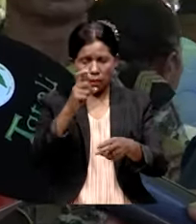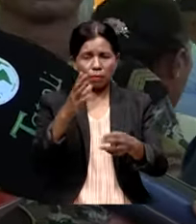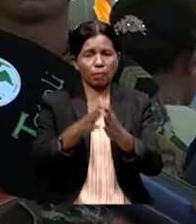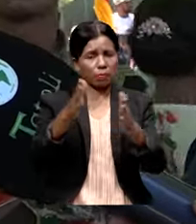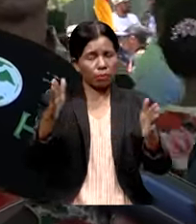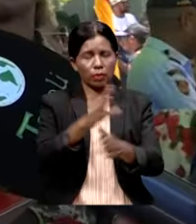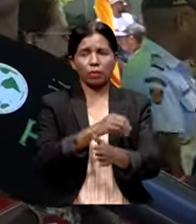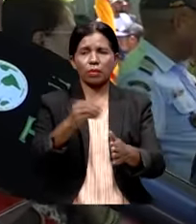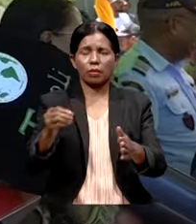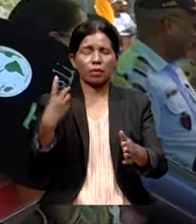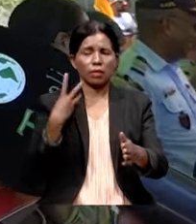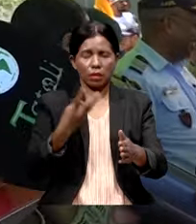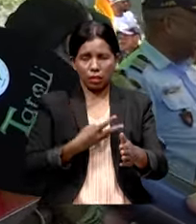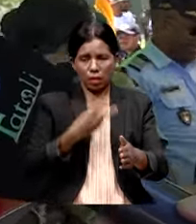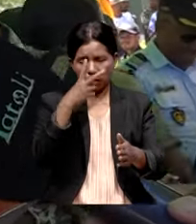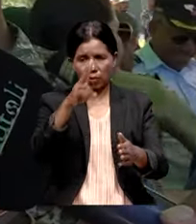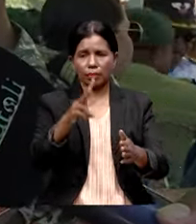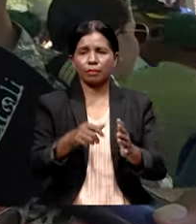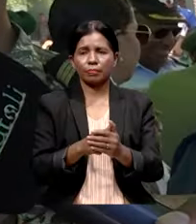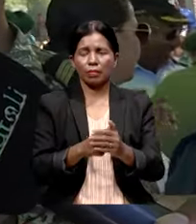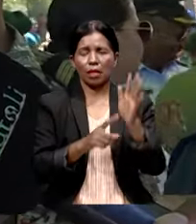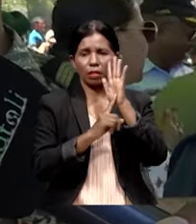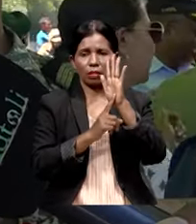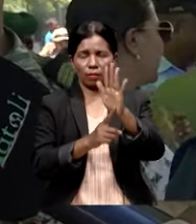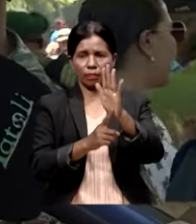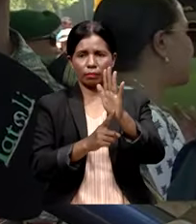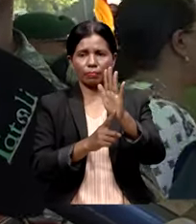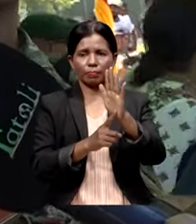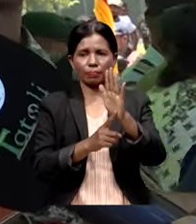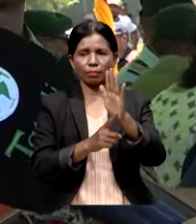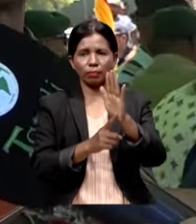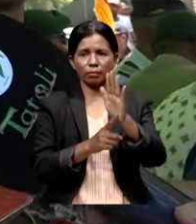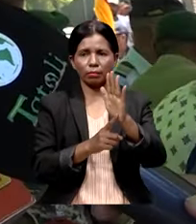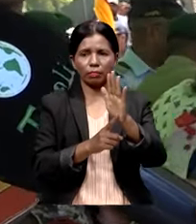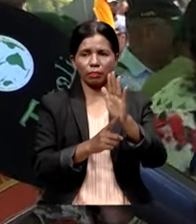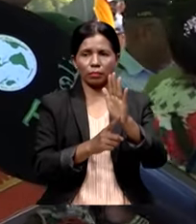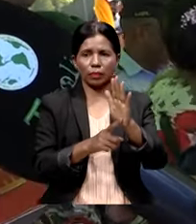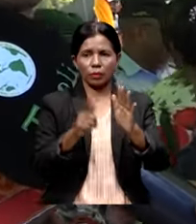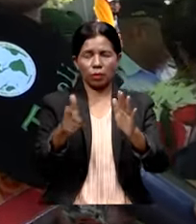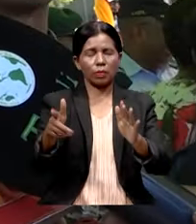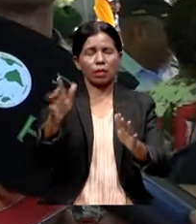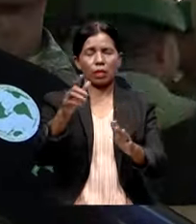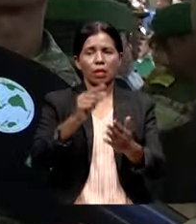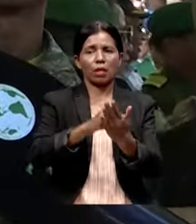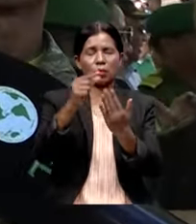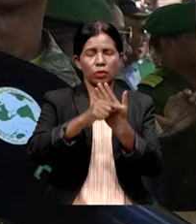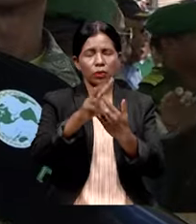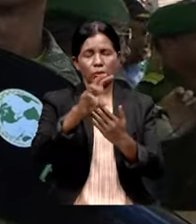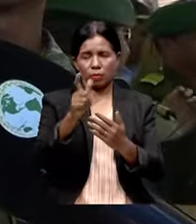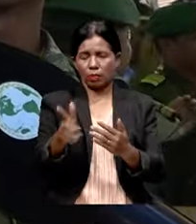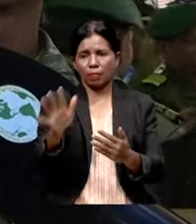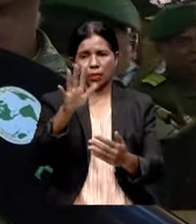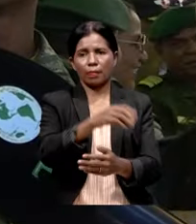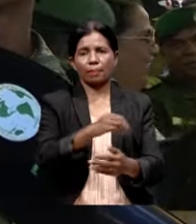depois simbolicamente ne se fosa ia be nasa. Ada ia be 20 di Agustus 2025. Tekniko hare